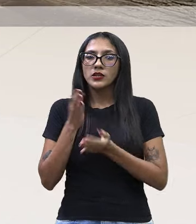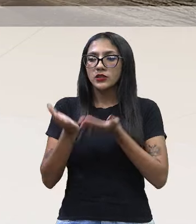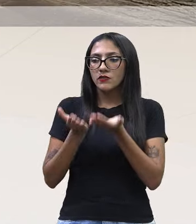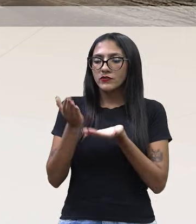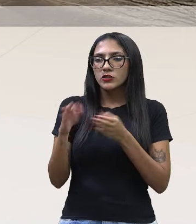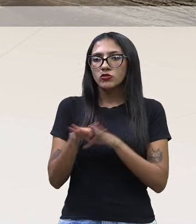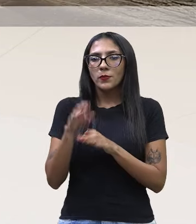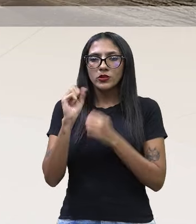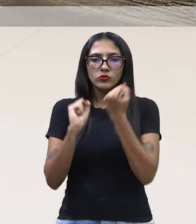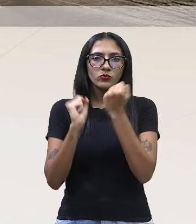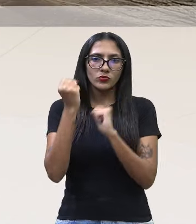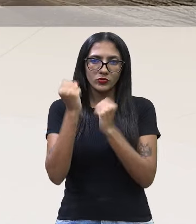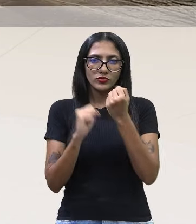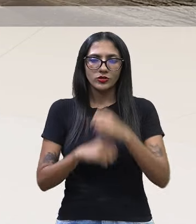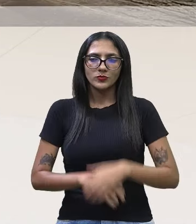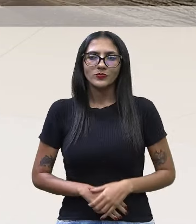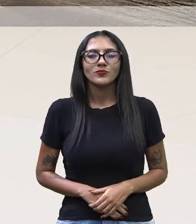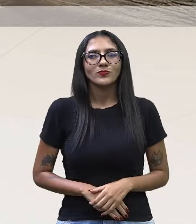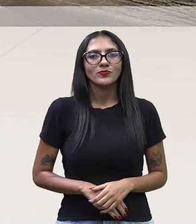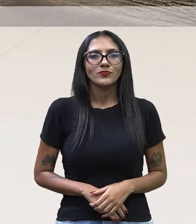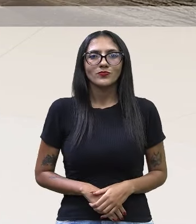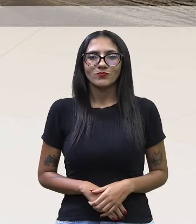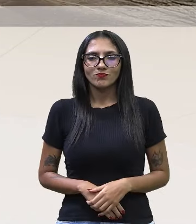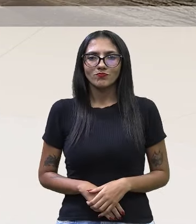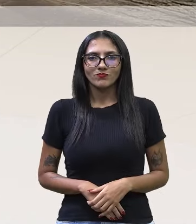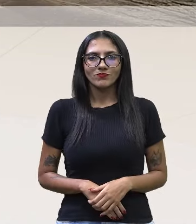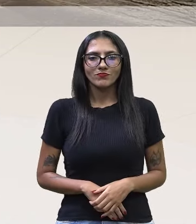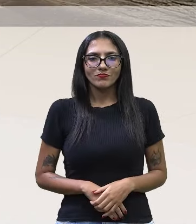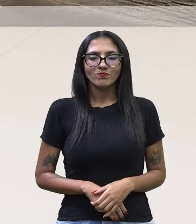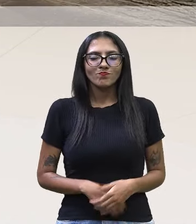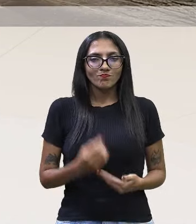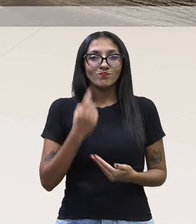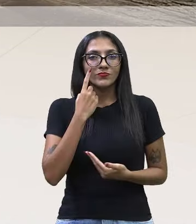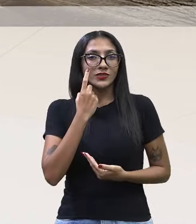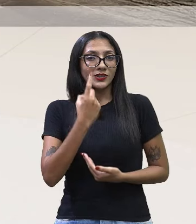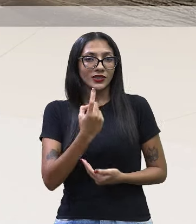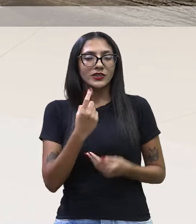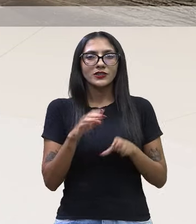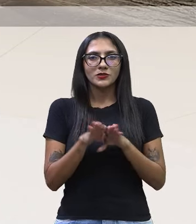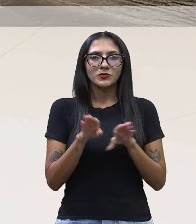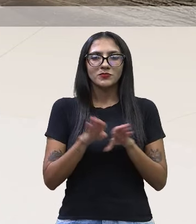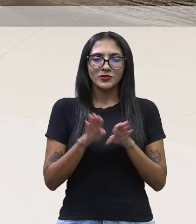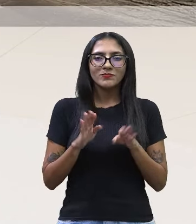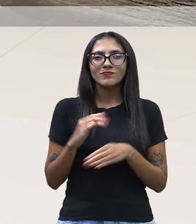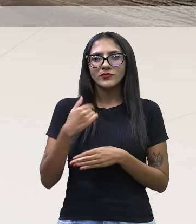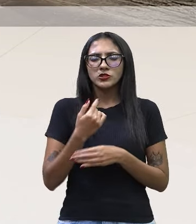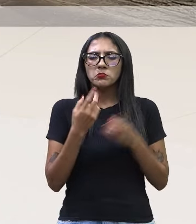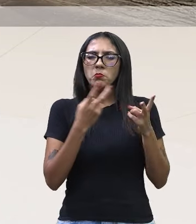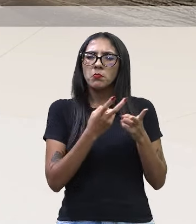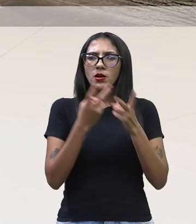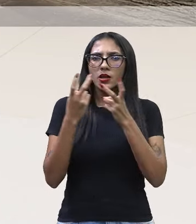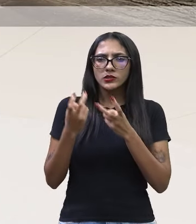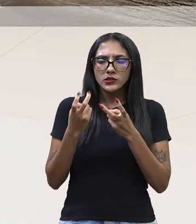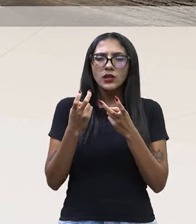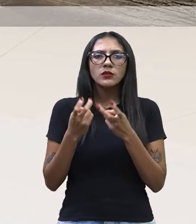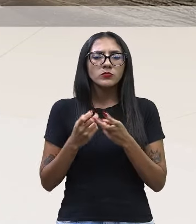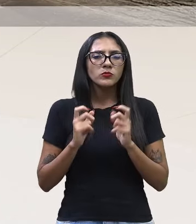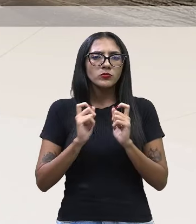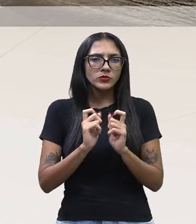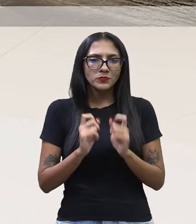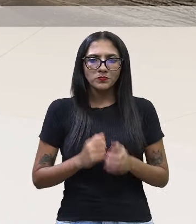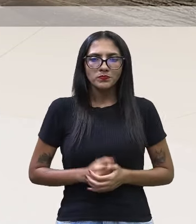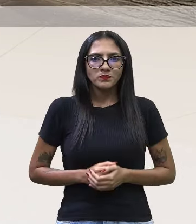Indústria Uhum é interessante não é é que a gente percebe perdão professor né Mas é interessante falar isso porque a gente